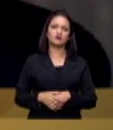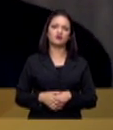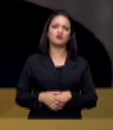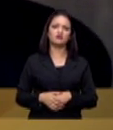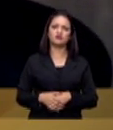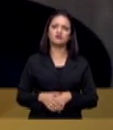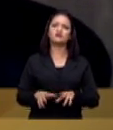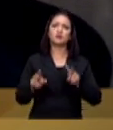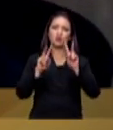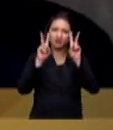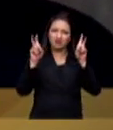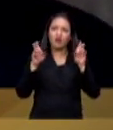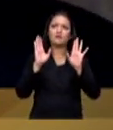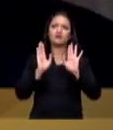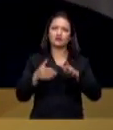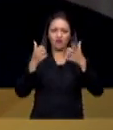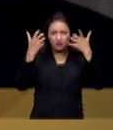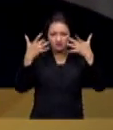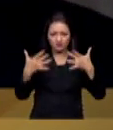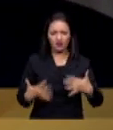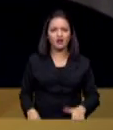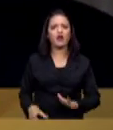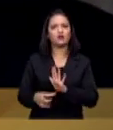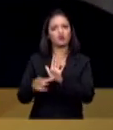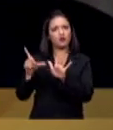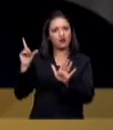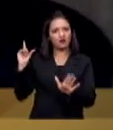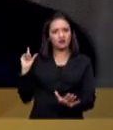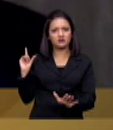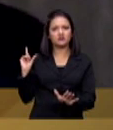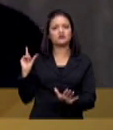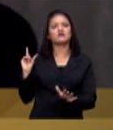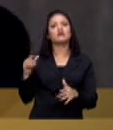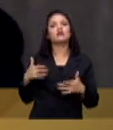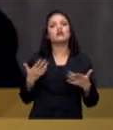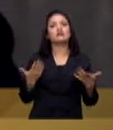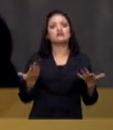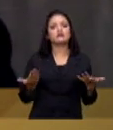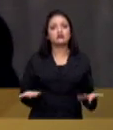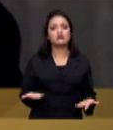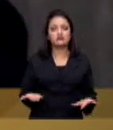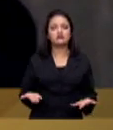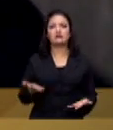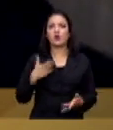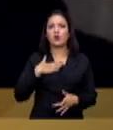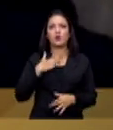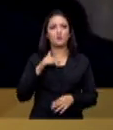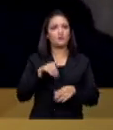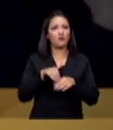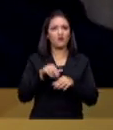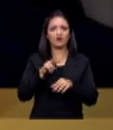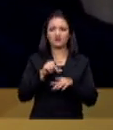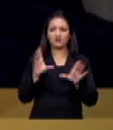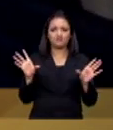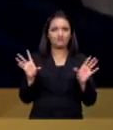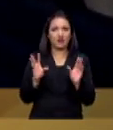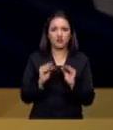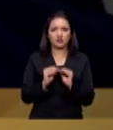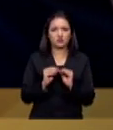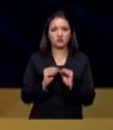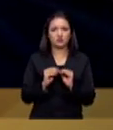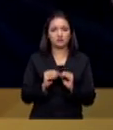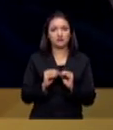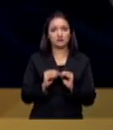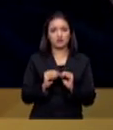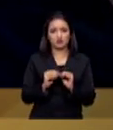elucidada o suficiente para que eu possa referir-me muito sinteticamente à posição